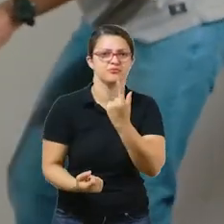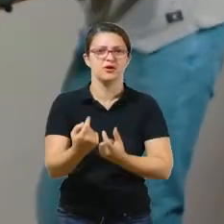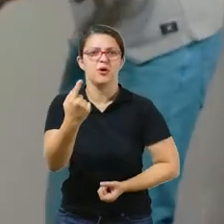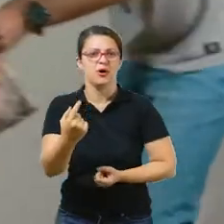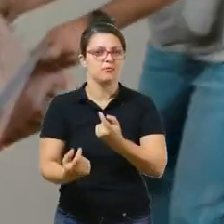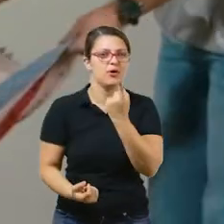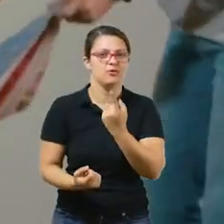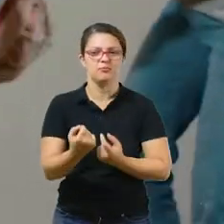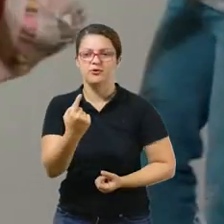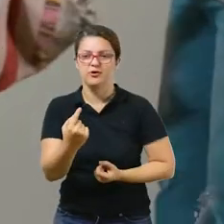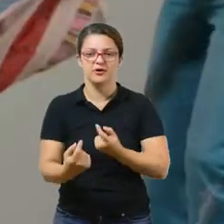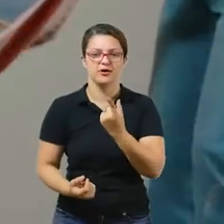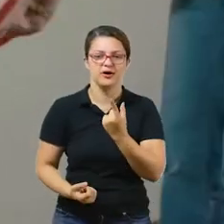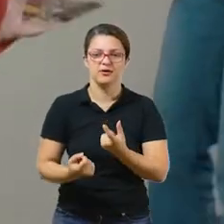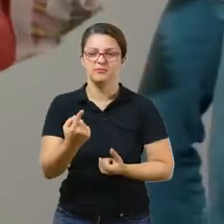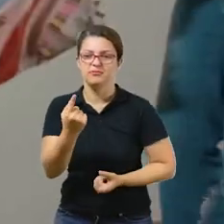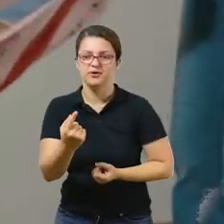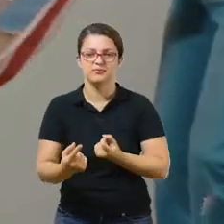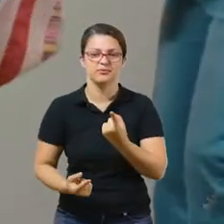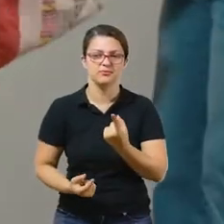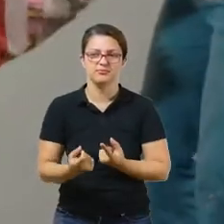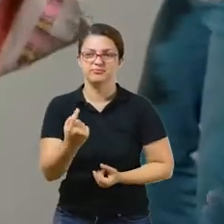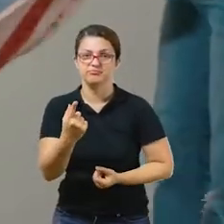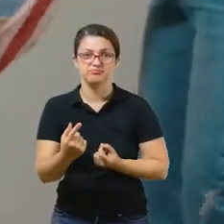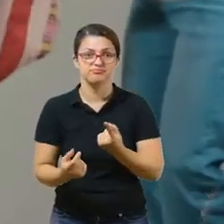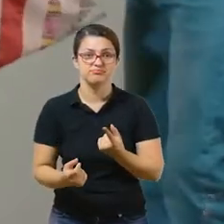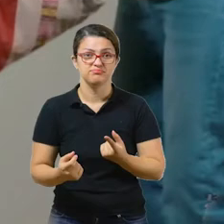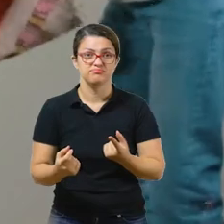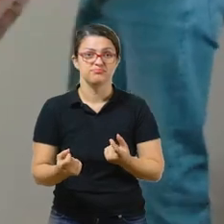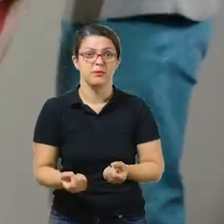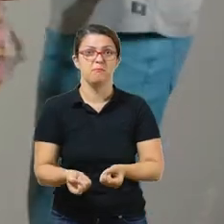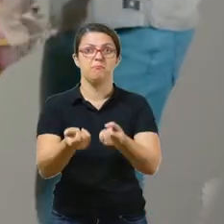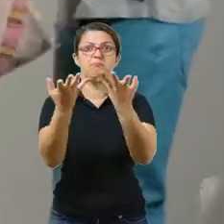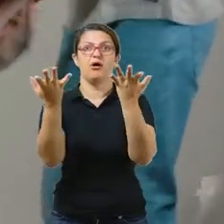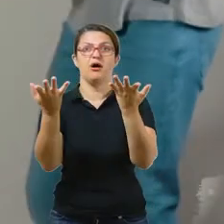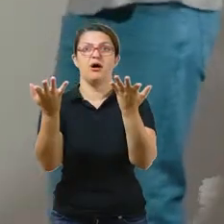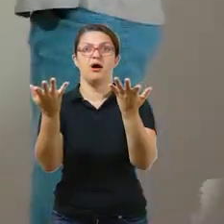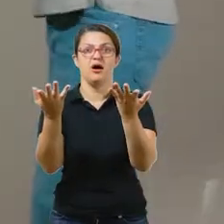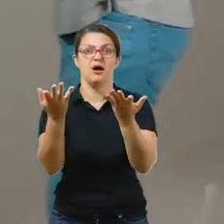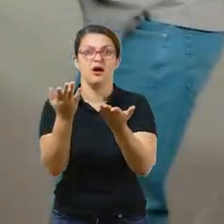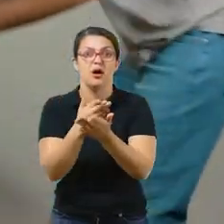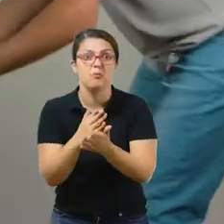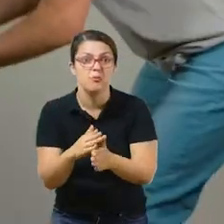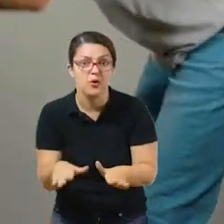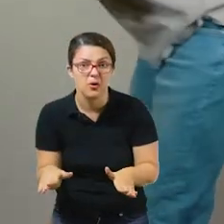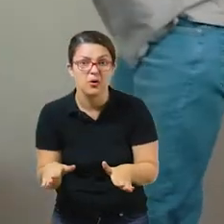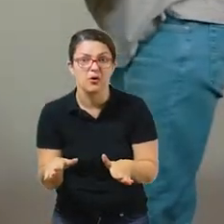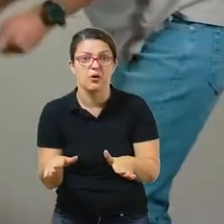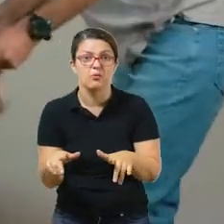pipoca, estoura a pipoca, estoura a pipoca. A pipoca